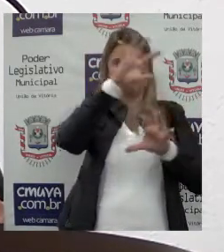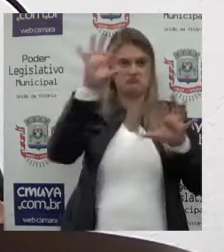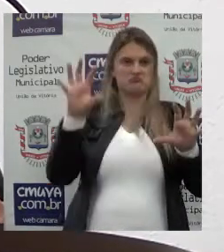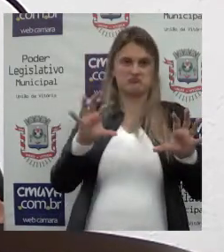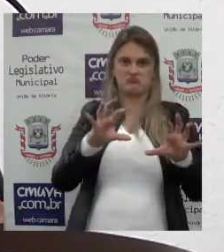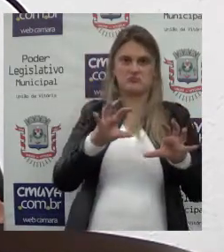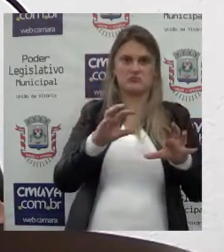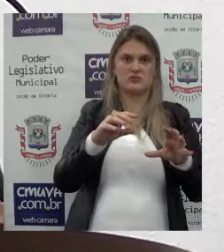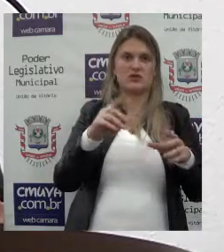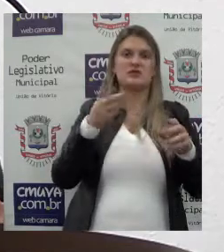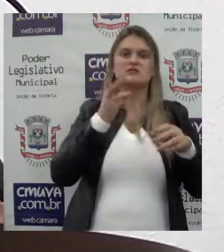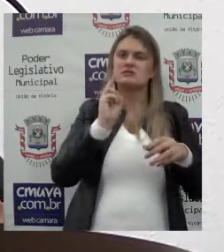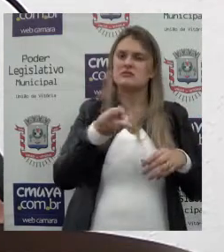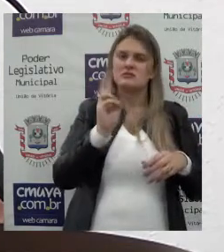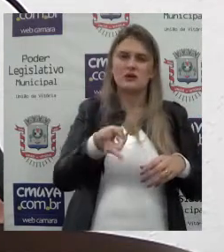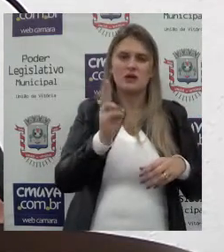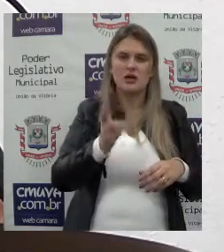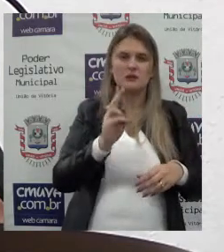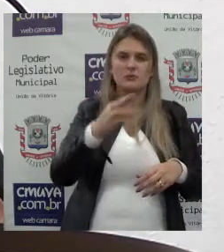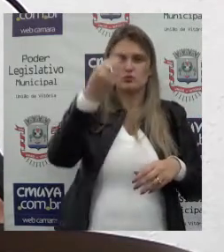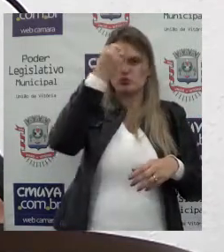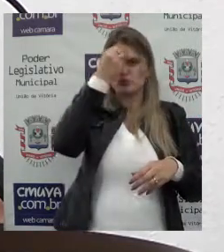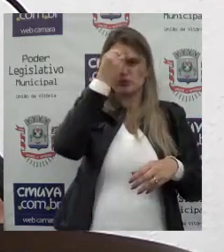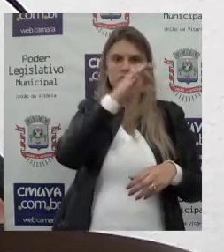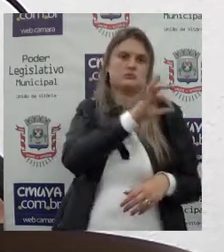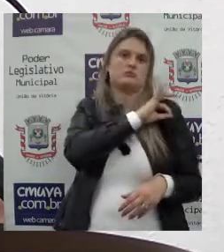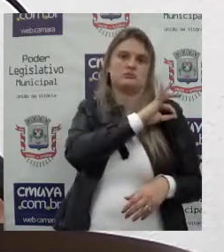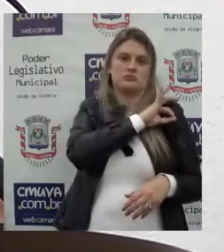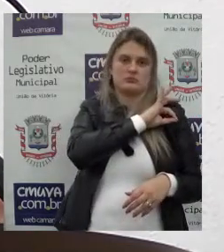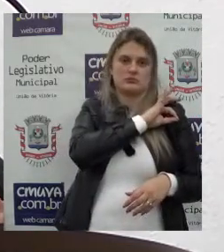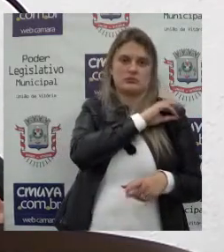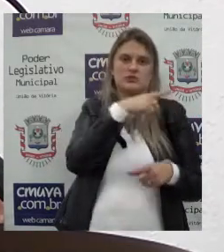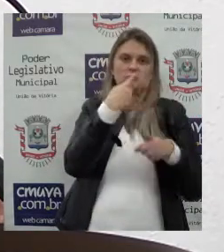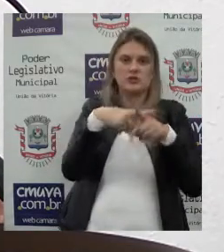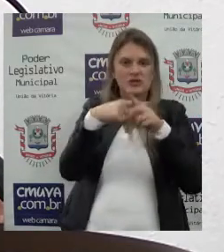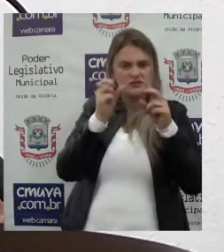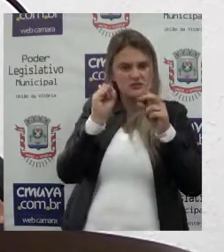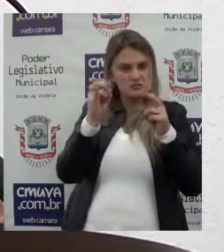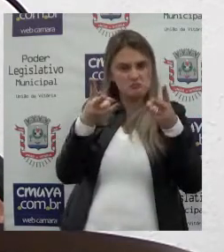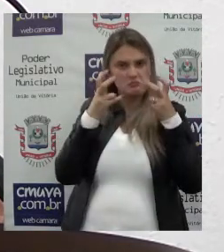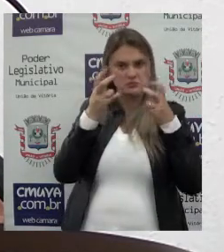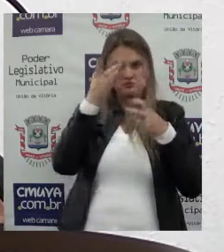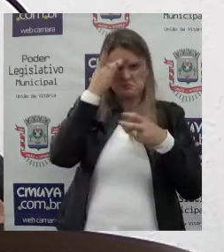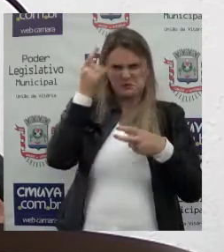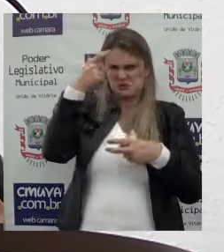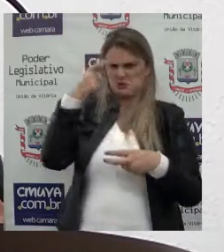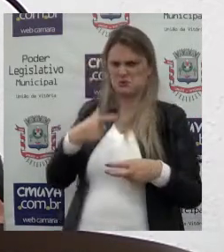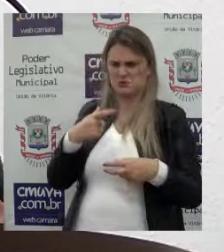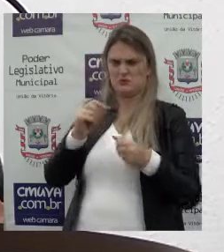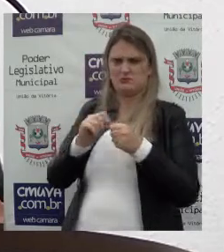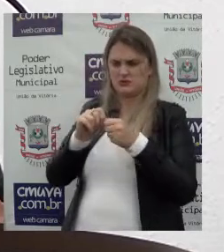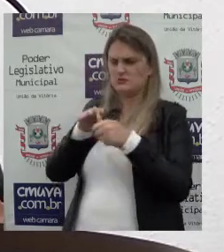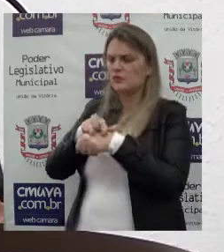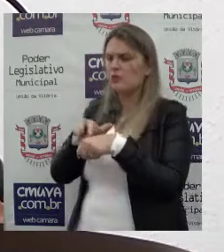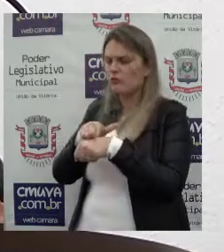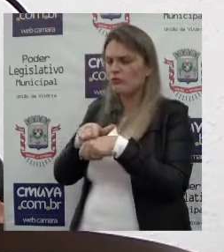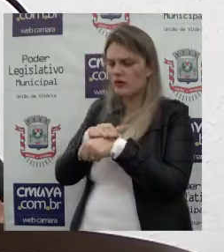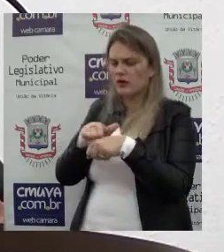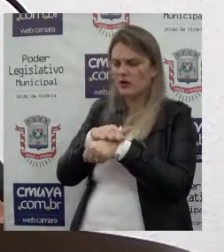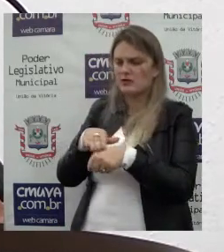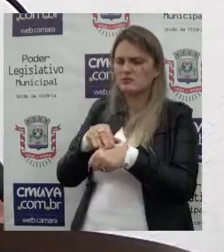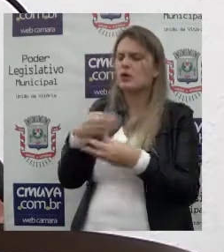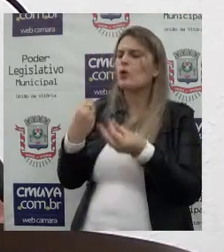aonde falham os órgãos, recai sempre na polícia. Se você analisar, você pegar um criminoso